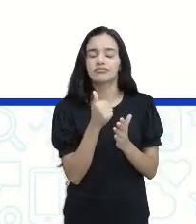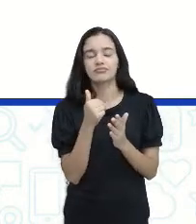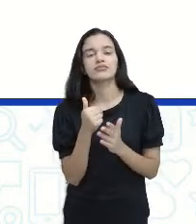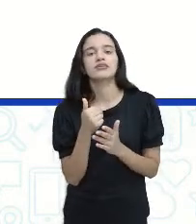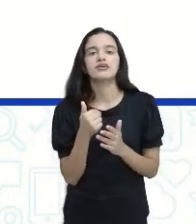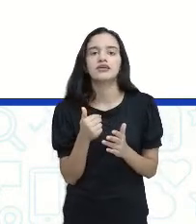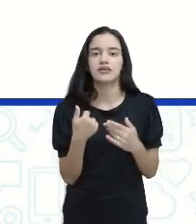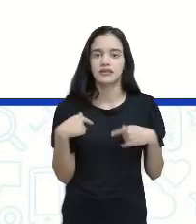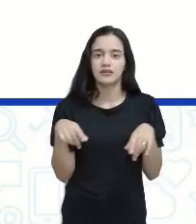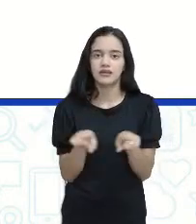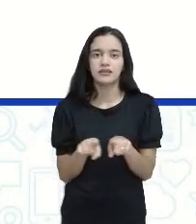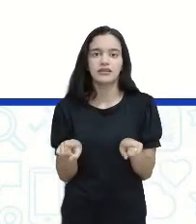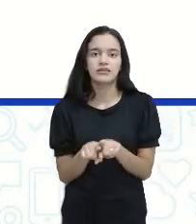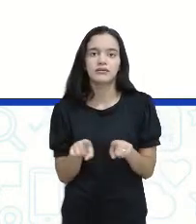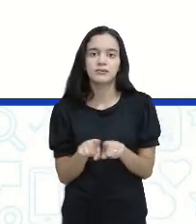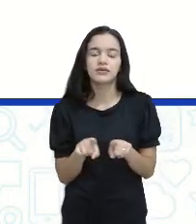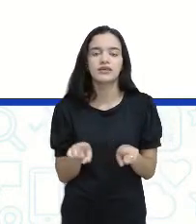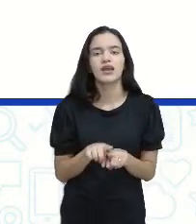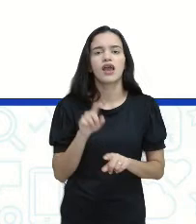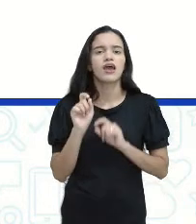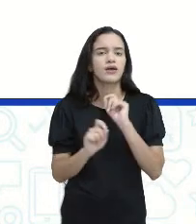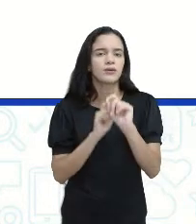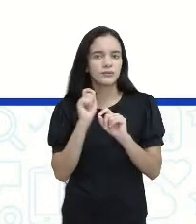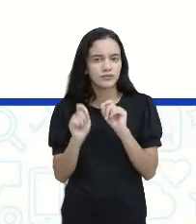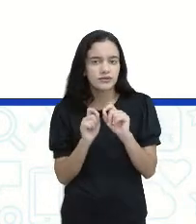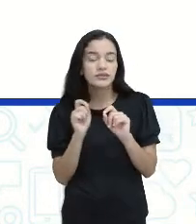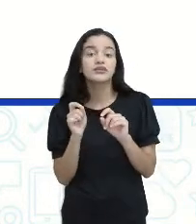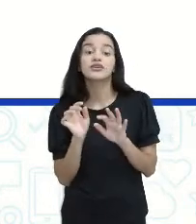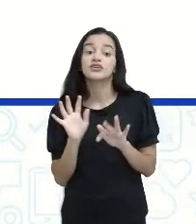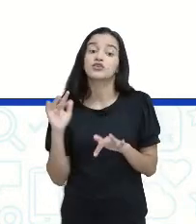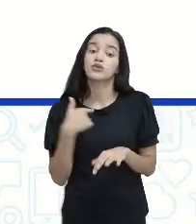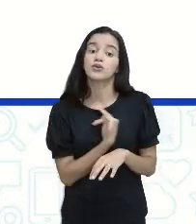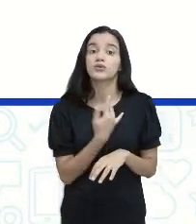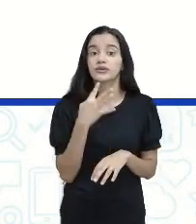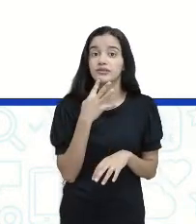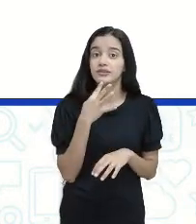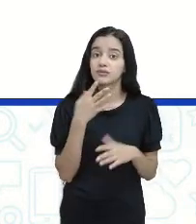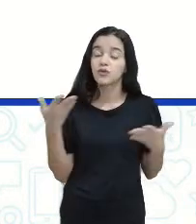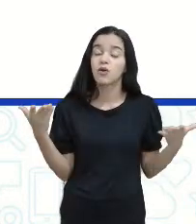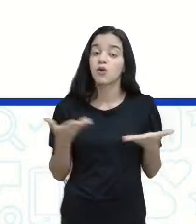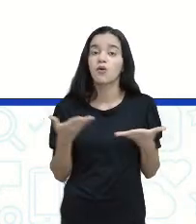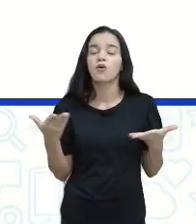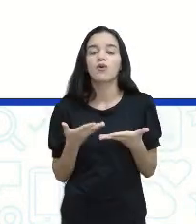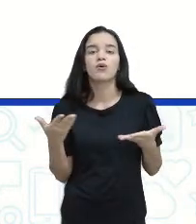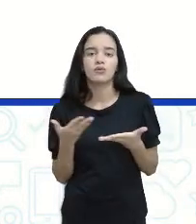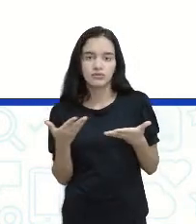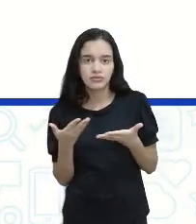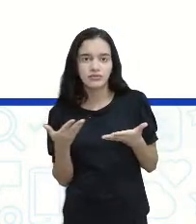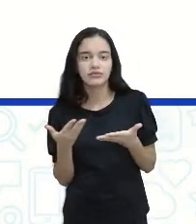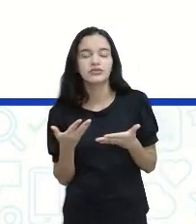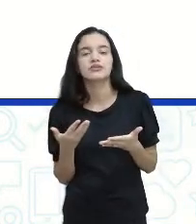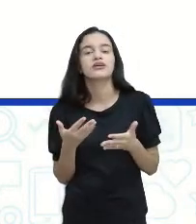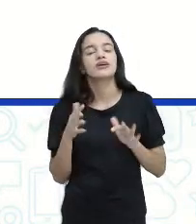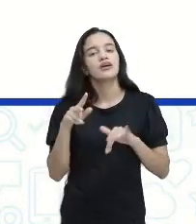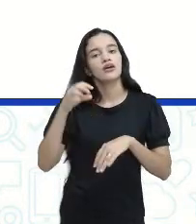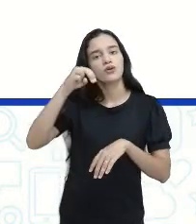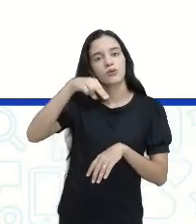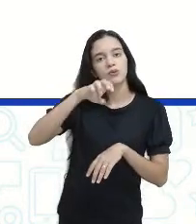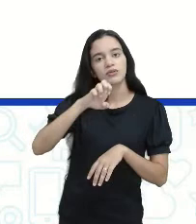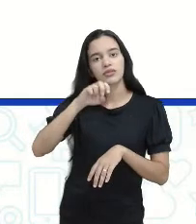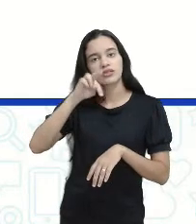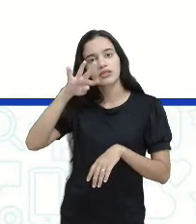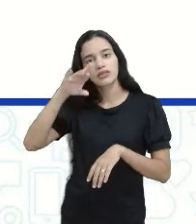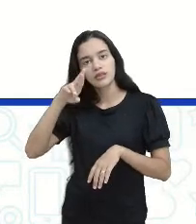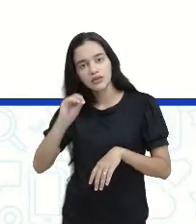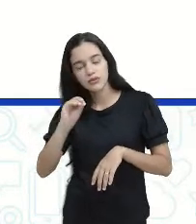assim, e ele é o átomo que conhecemos hoje, tá certo? Então, com os nêutrons e os prótons no centro,